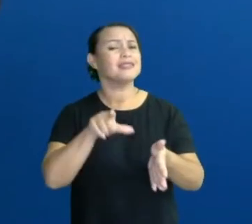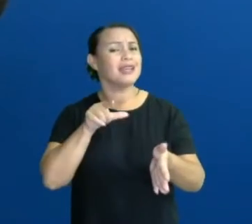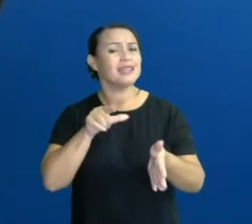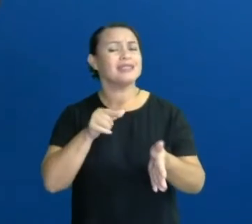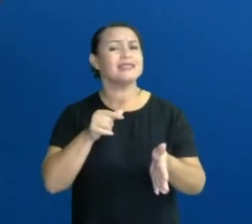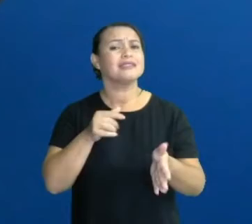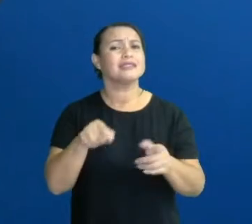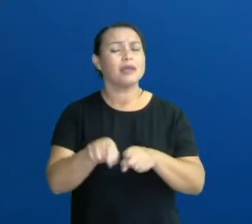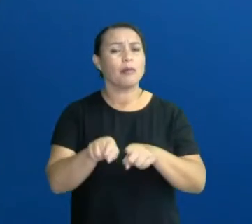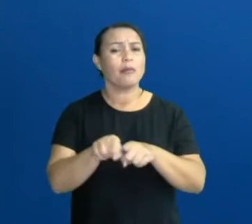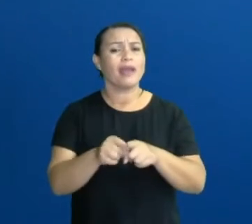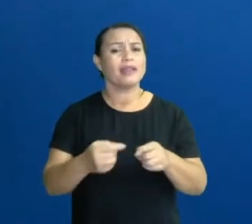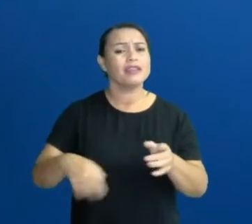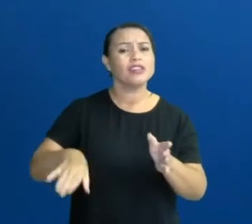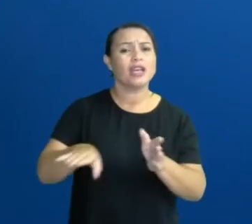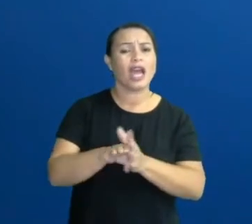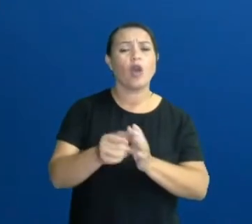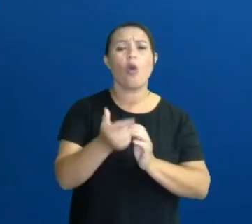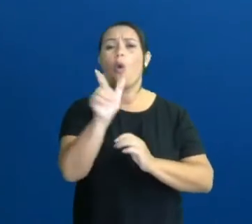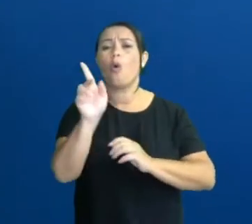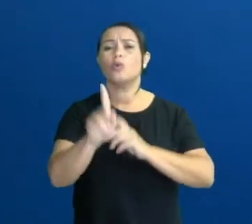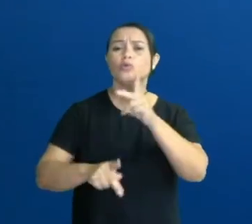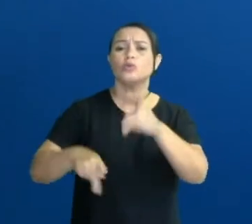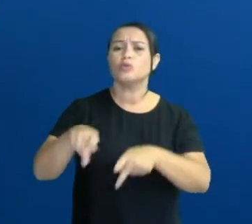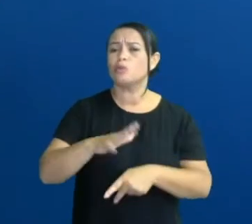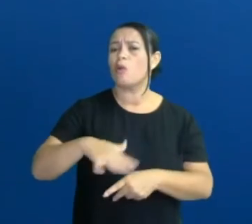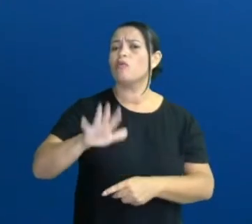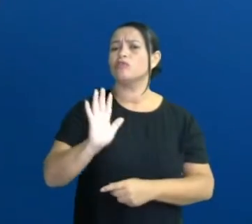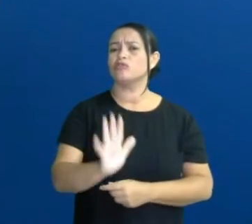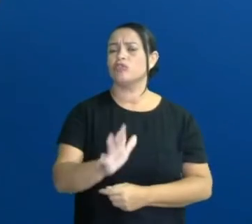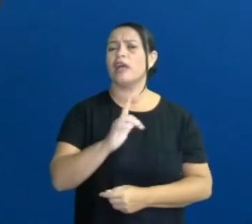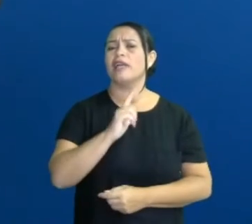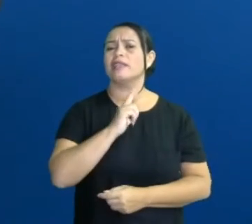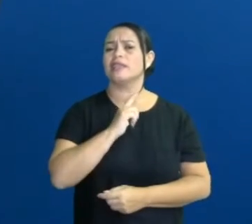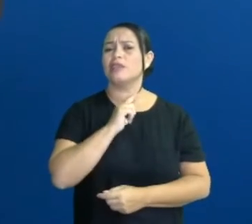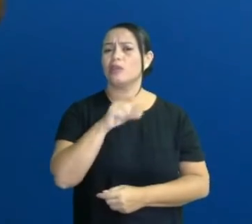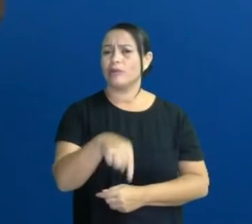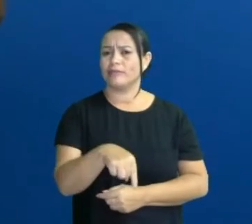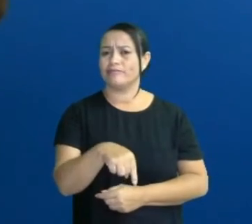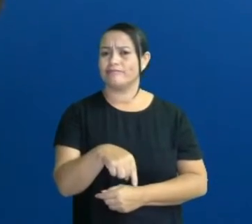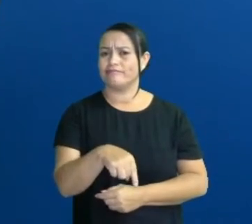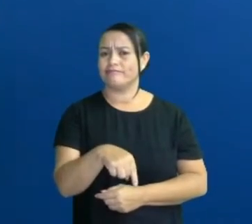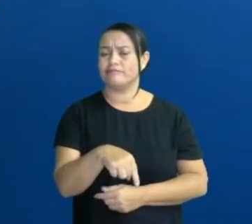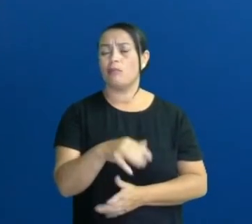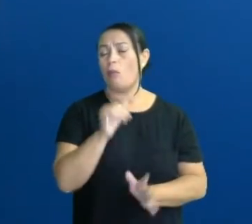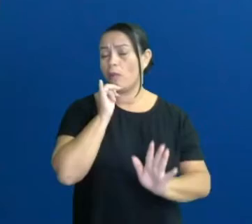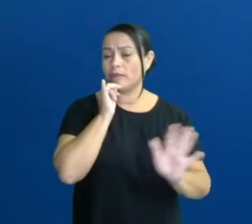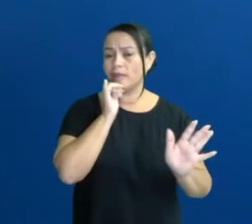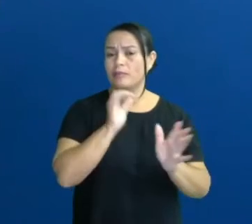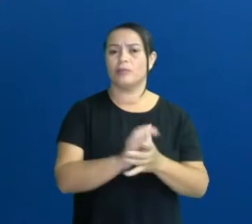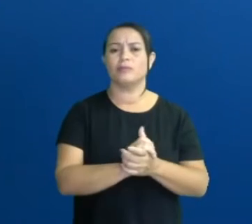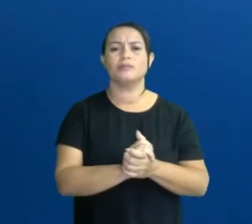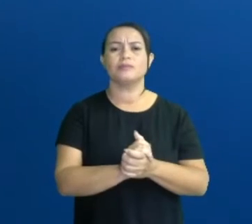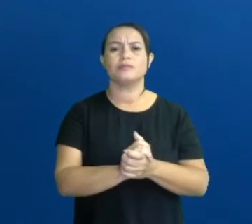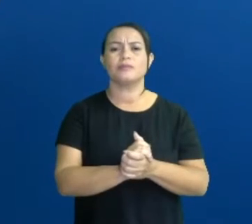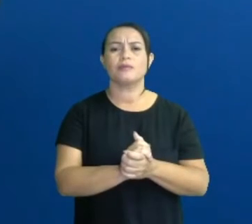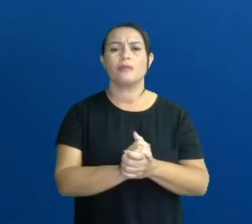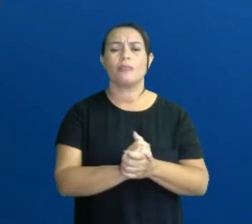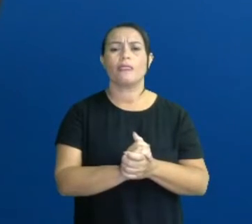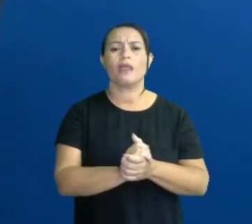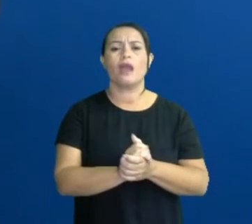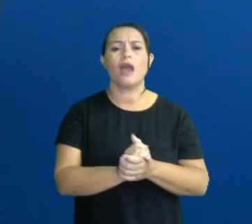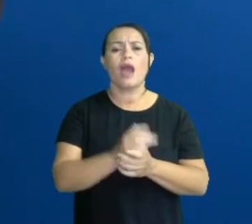da chegada deles, outros povos aqui já não tinham se estabelecido. Por exemplo,